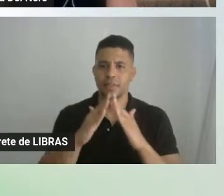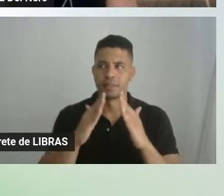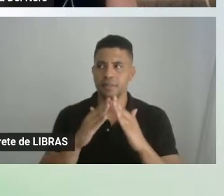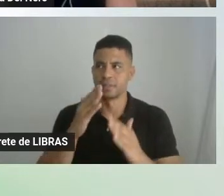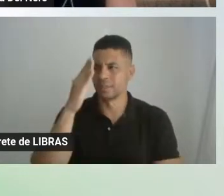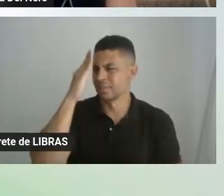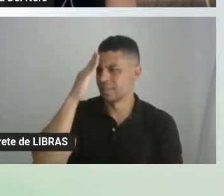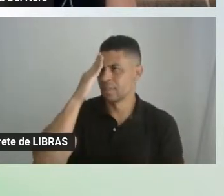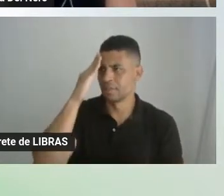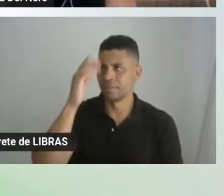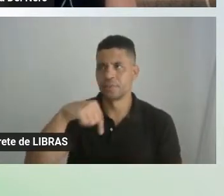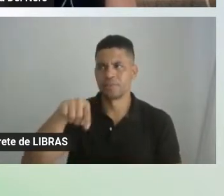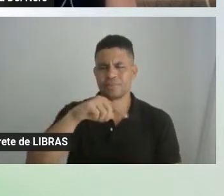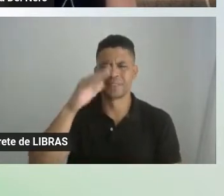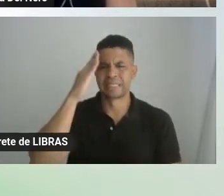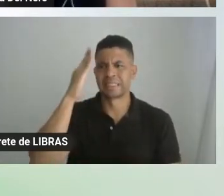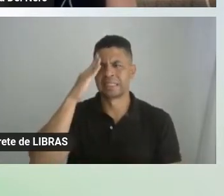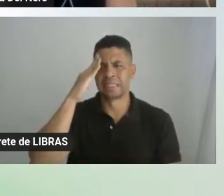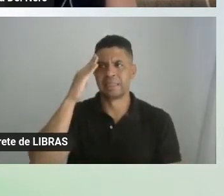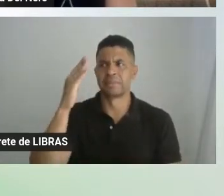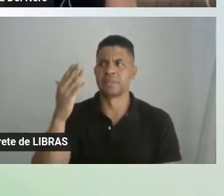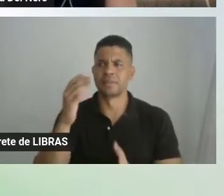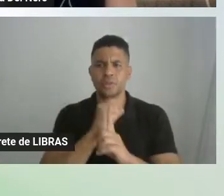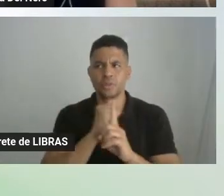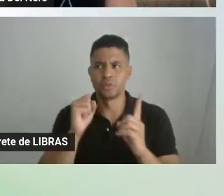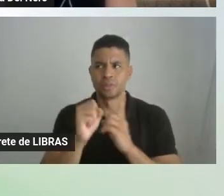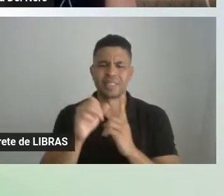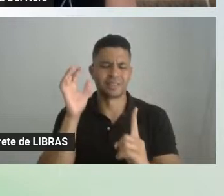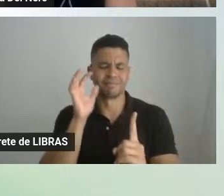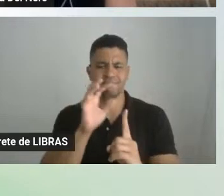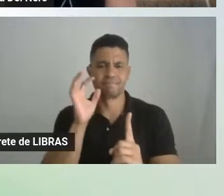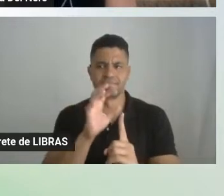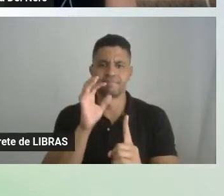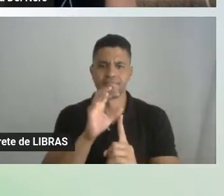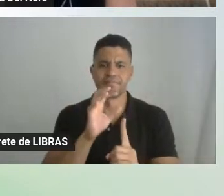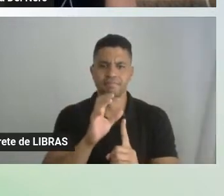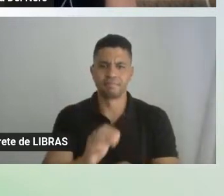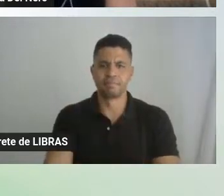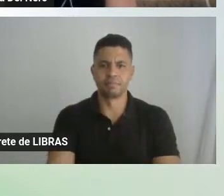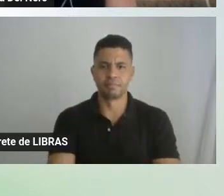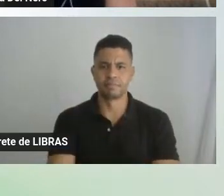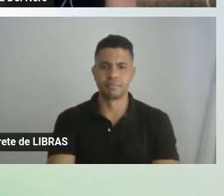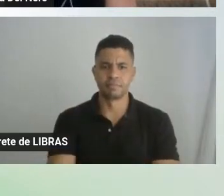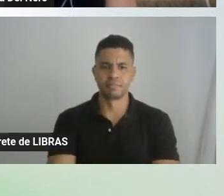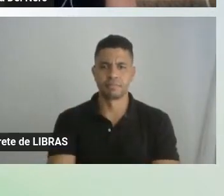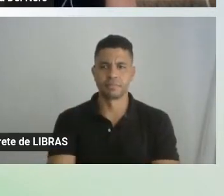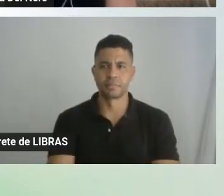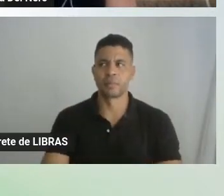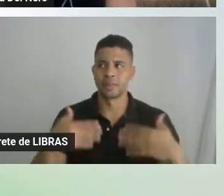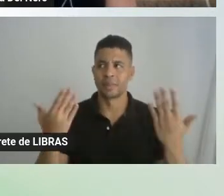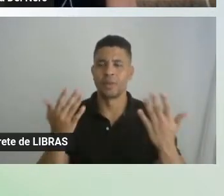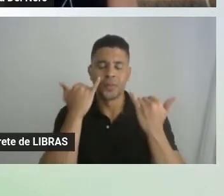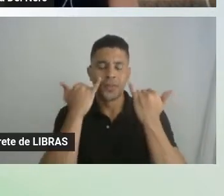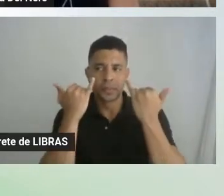né? Tem aqui um fator social muito importante. Então, como essa é uma abordagem formativa e